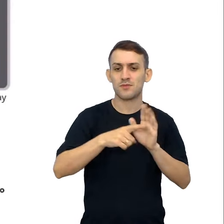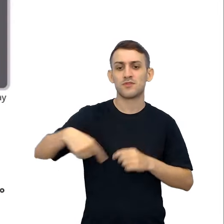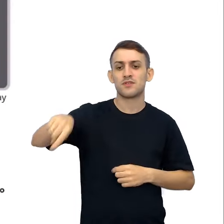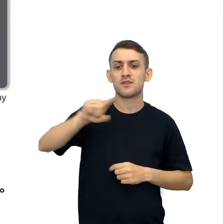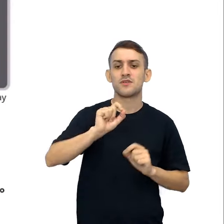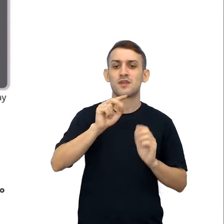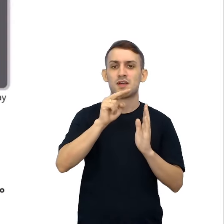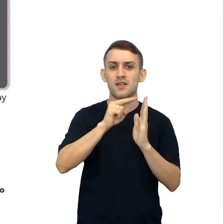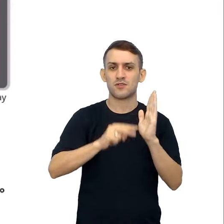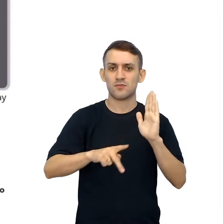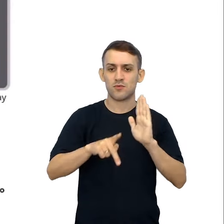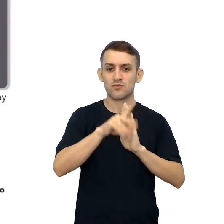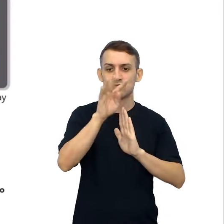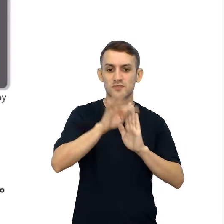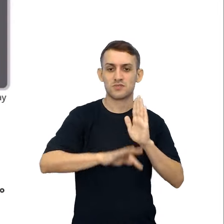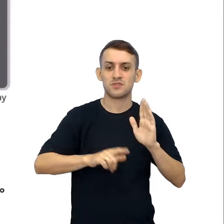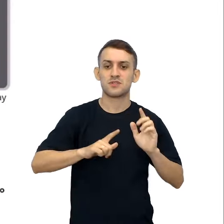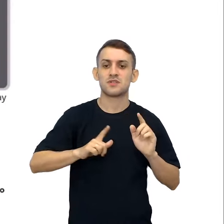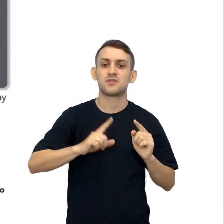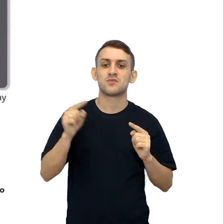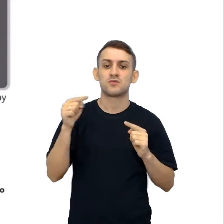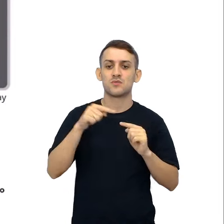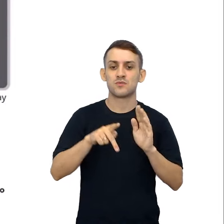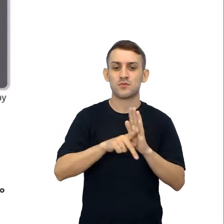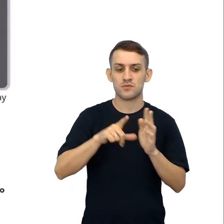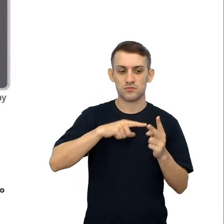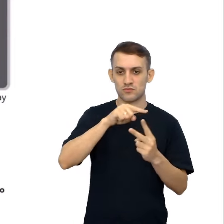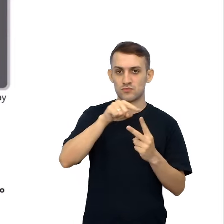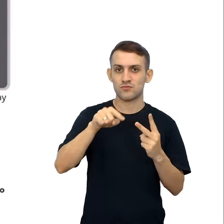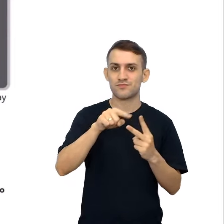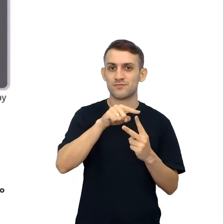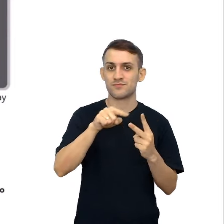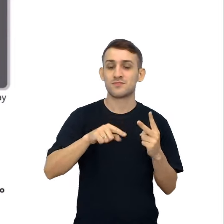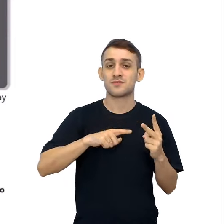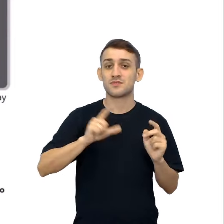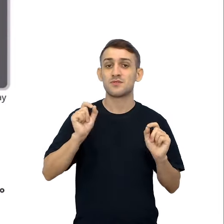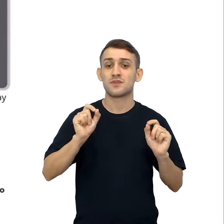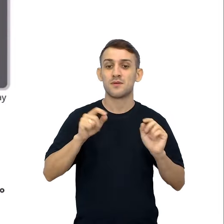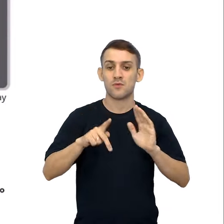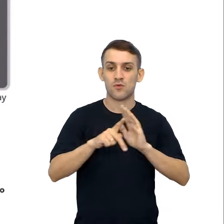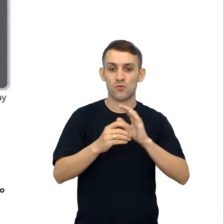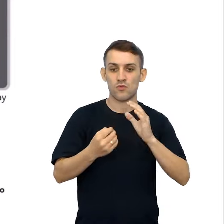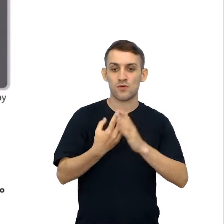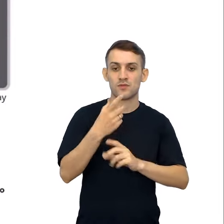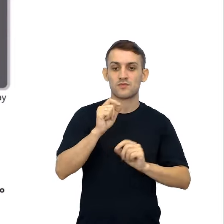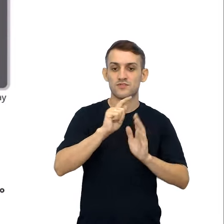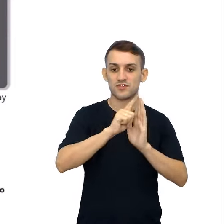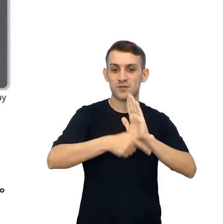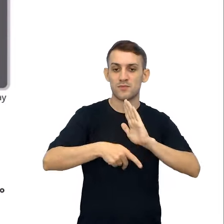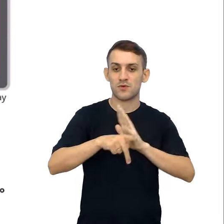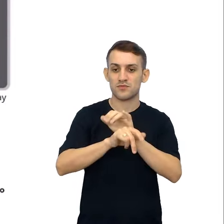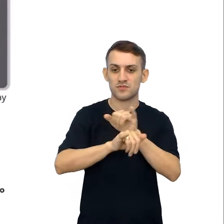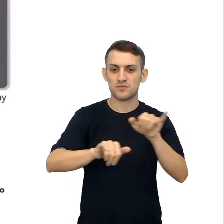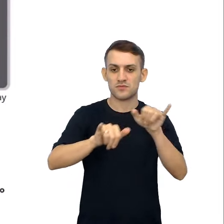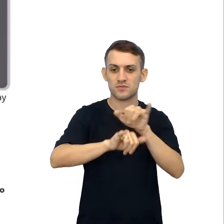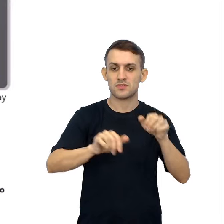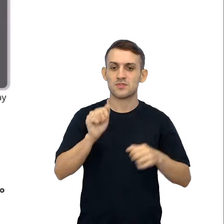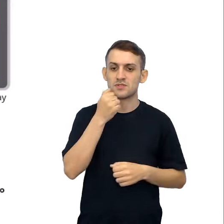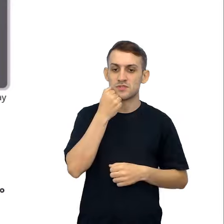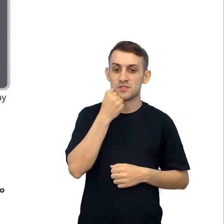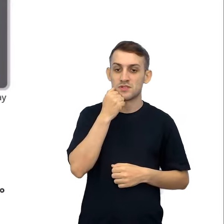leitura, né, do texto como base multissemiótica e multimodal, fundamentando aí a produção de gêneros de divulgação científica,